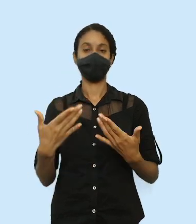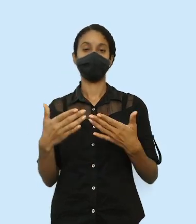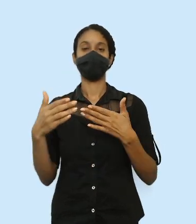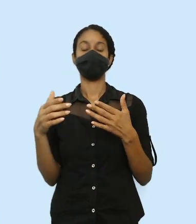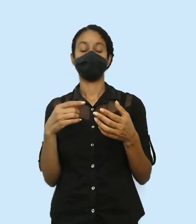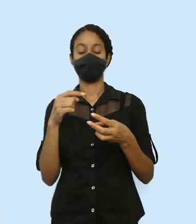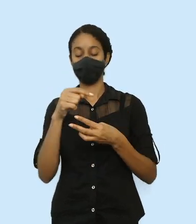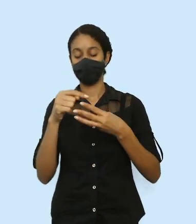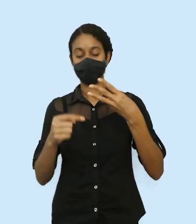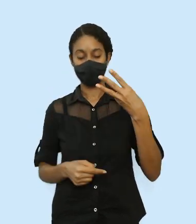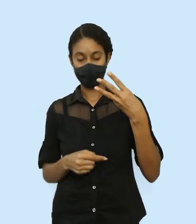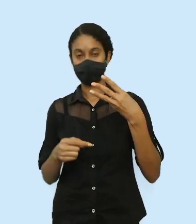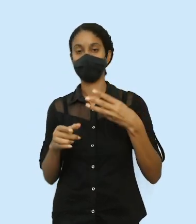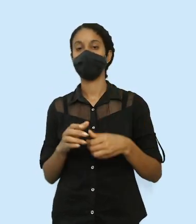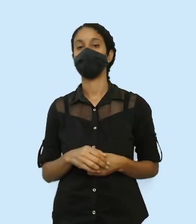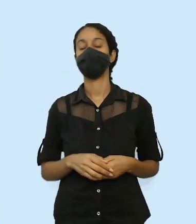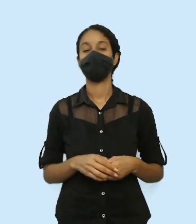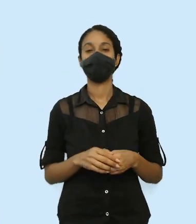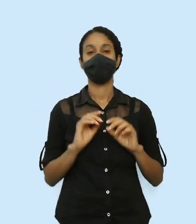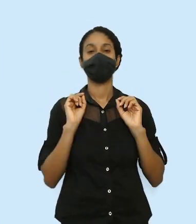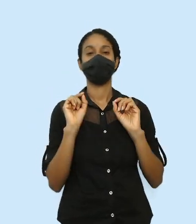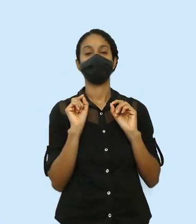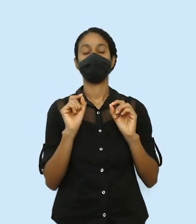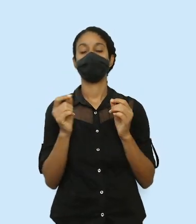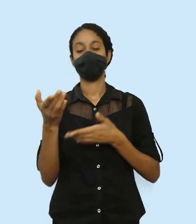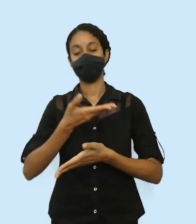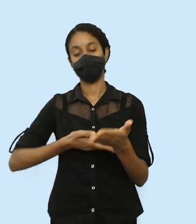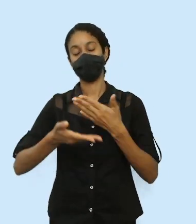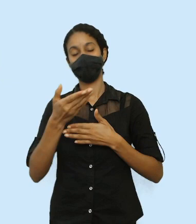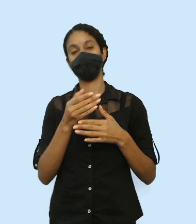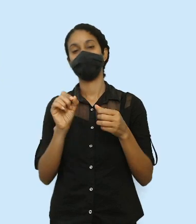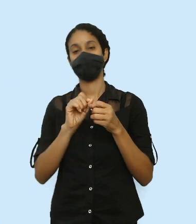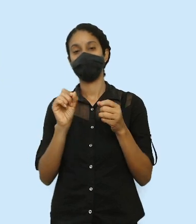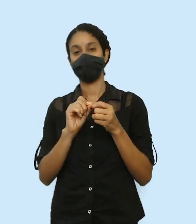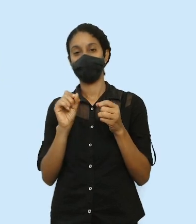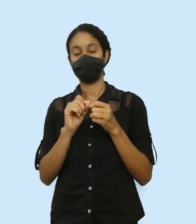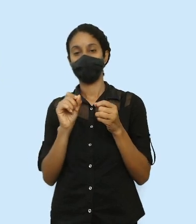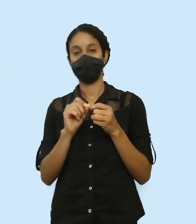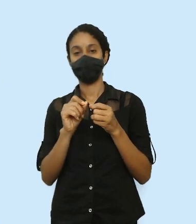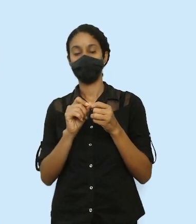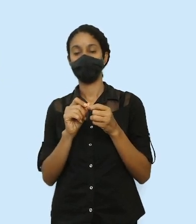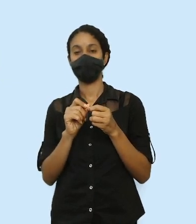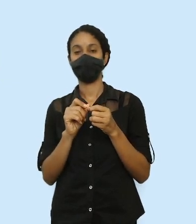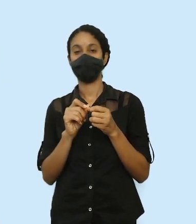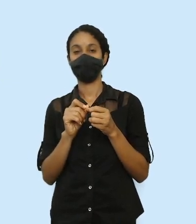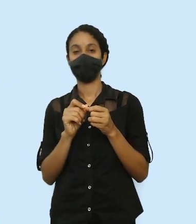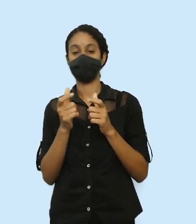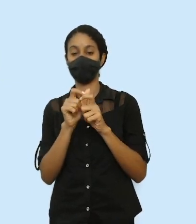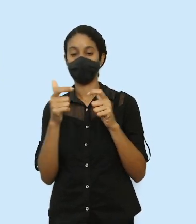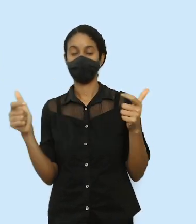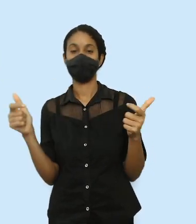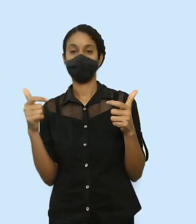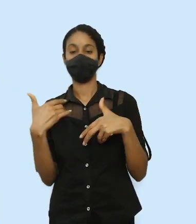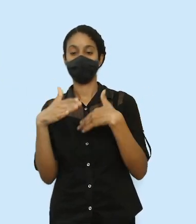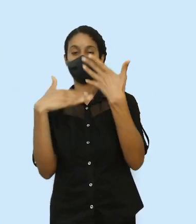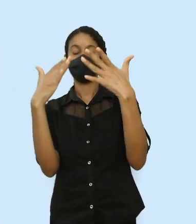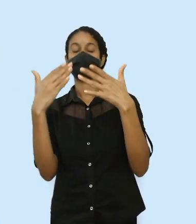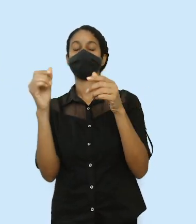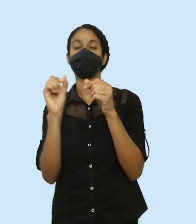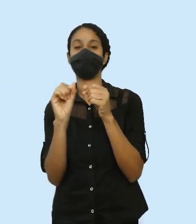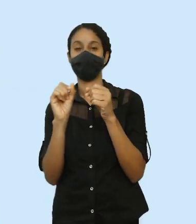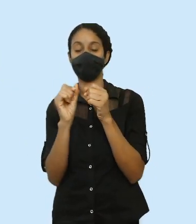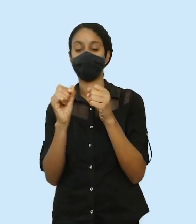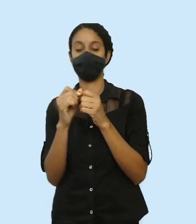o Fordismo e o Toyotismo, ela normalmente será voltada para ampliar o processo produtivo,